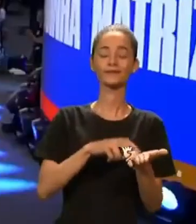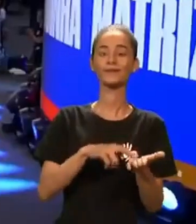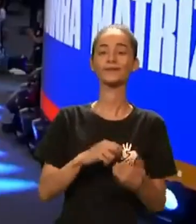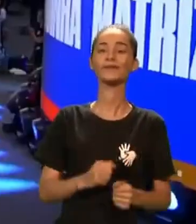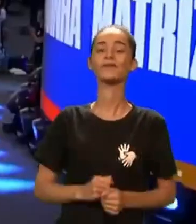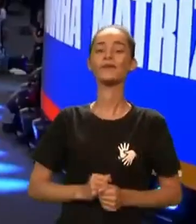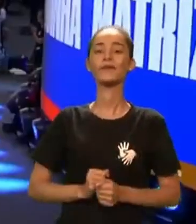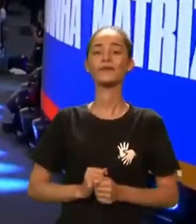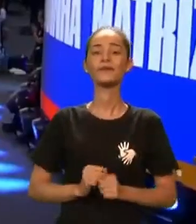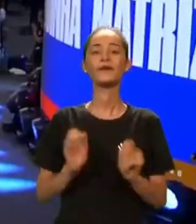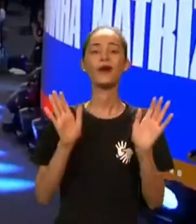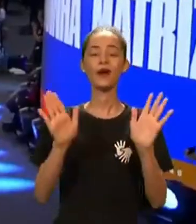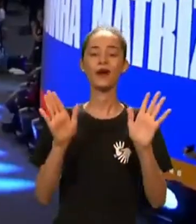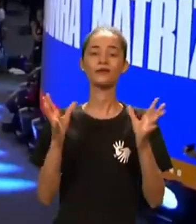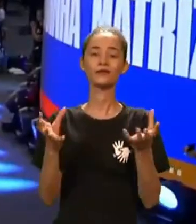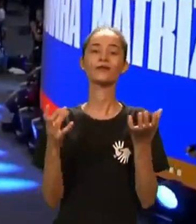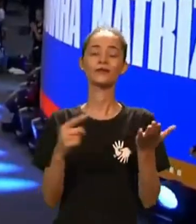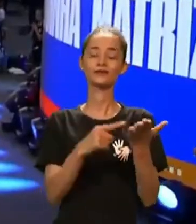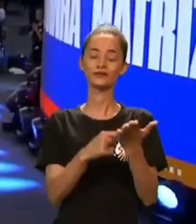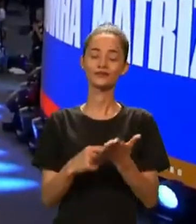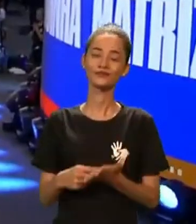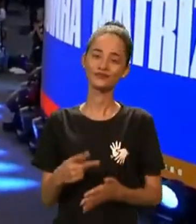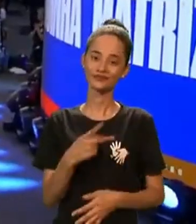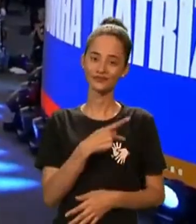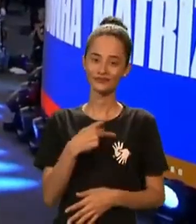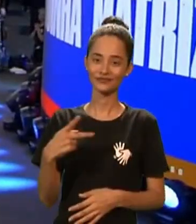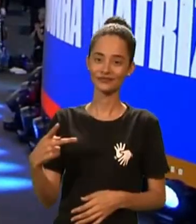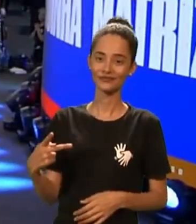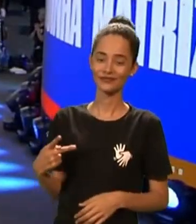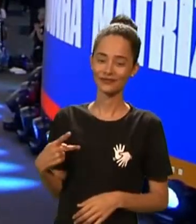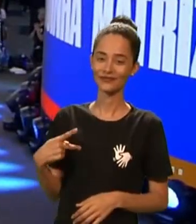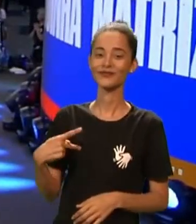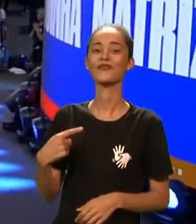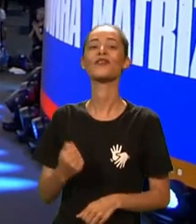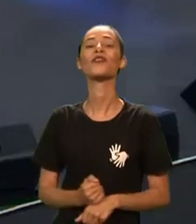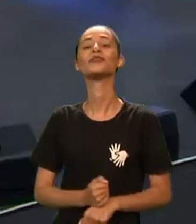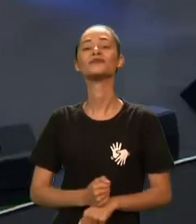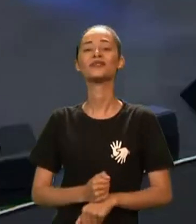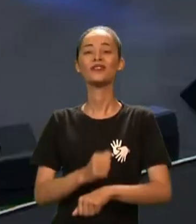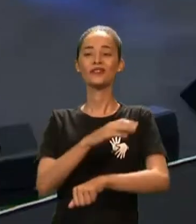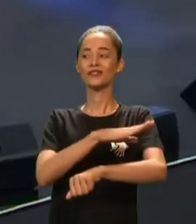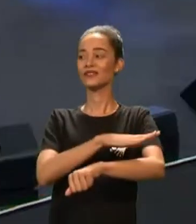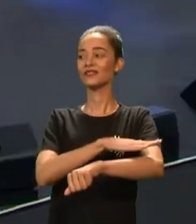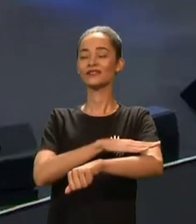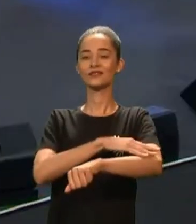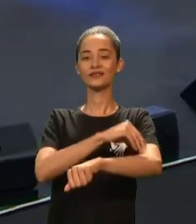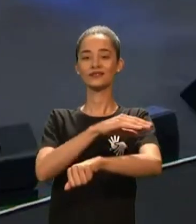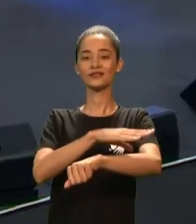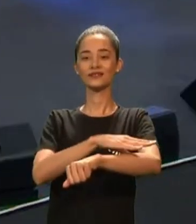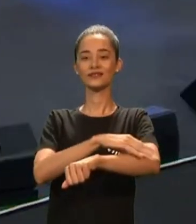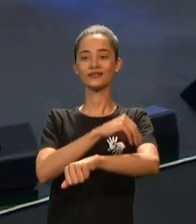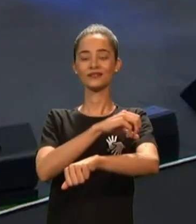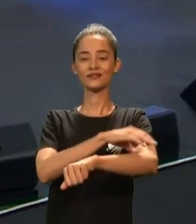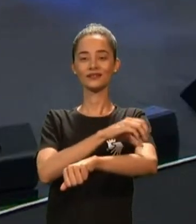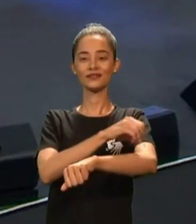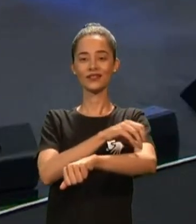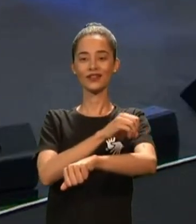Eu queria chamar aqui o pastor Isaías e a Núbia, sua querida esposa, e a